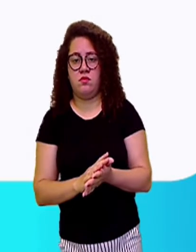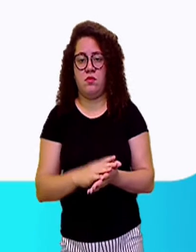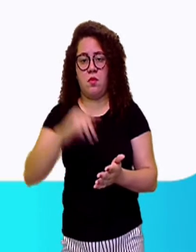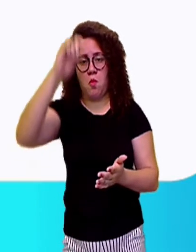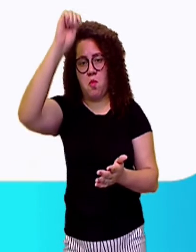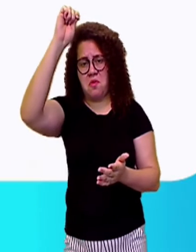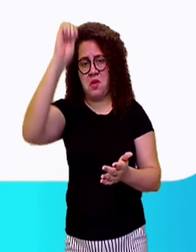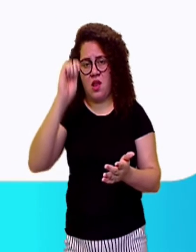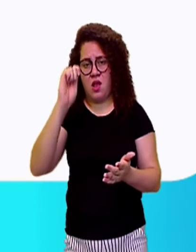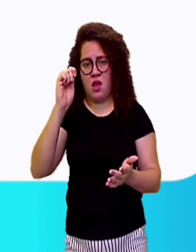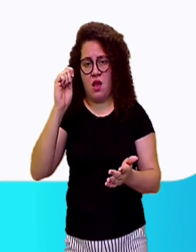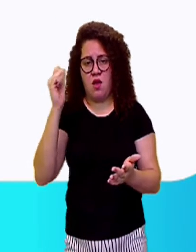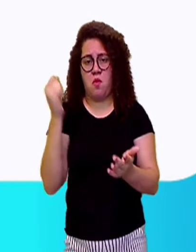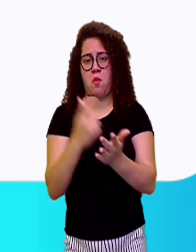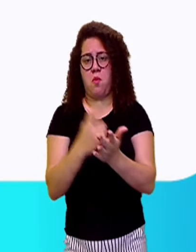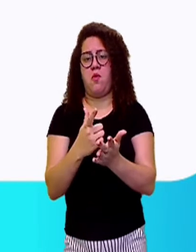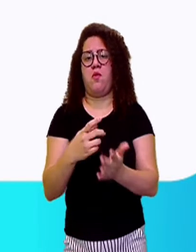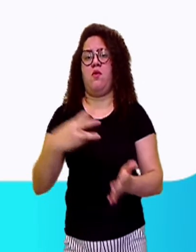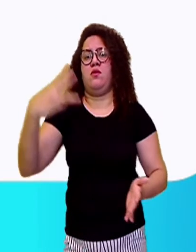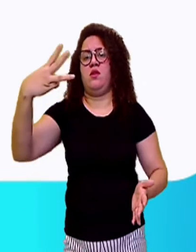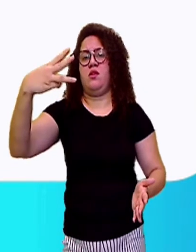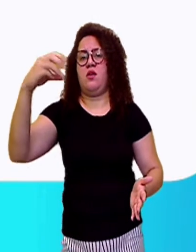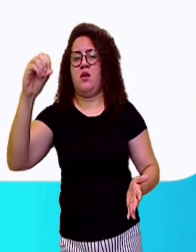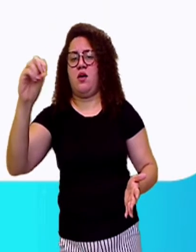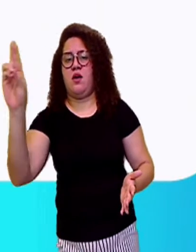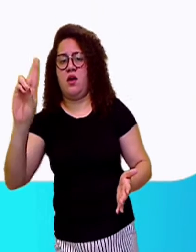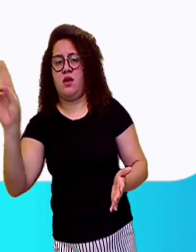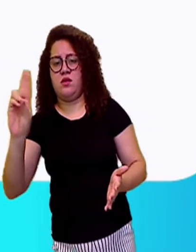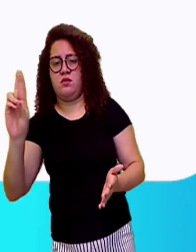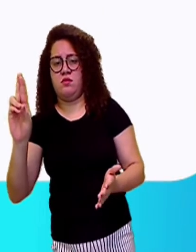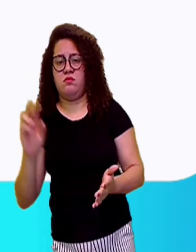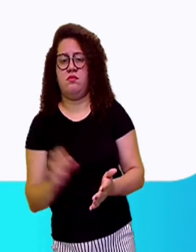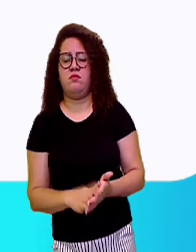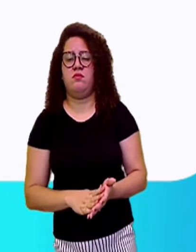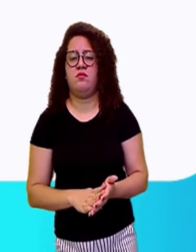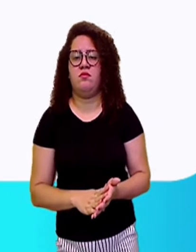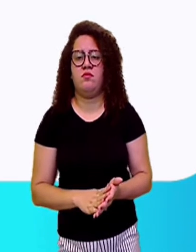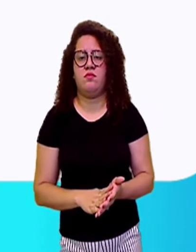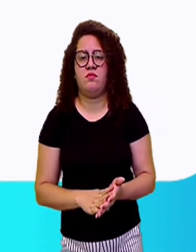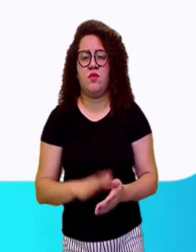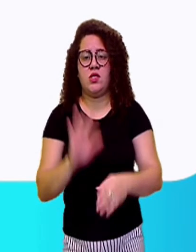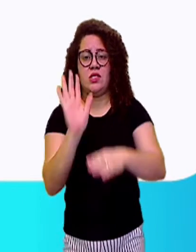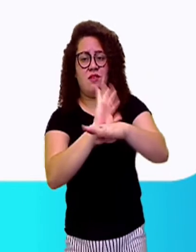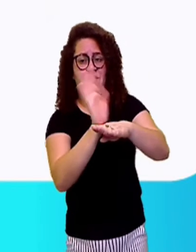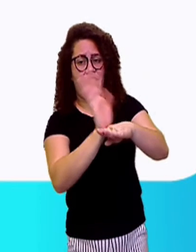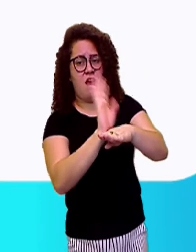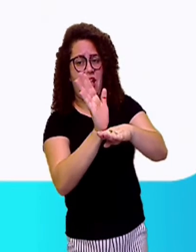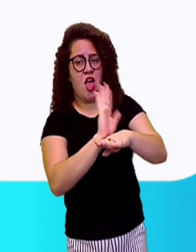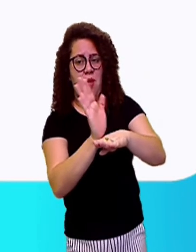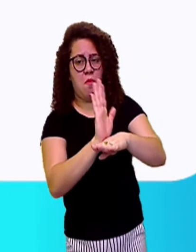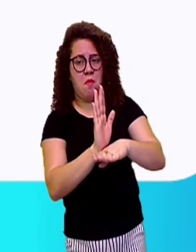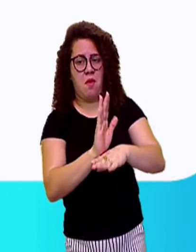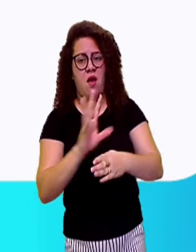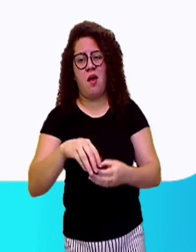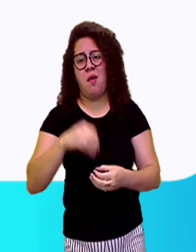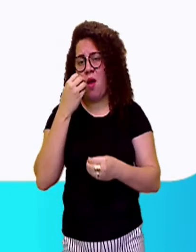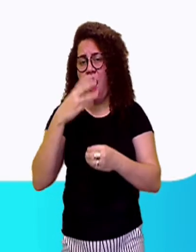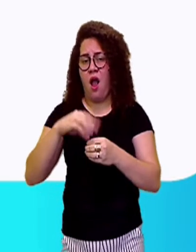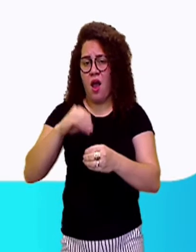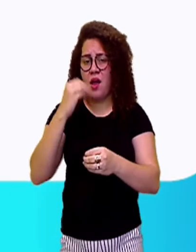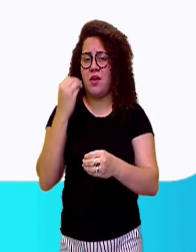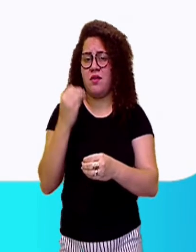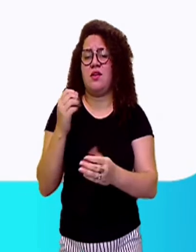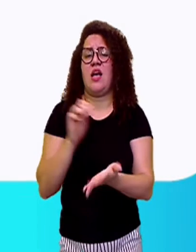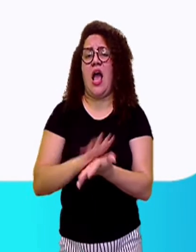boné por R$ 30. 5 de março, ele foi ao cinema e comprou uma pipoca e